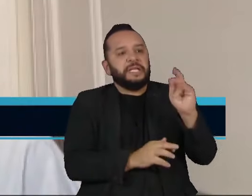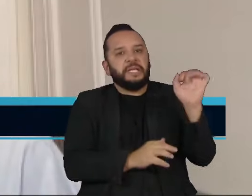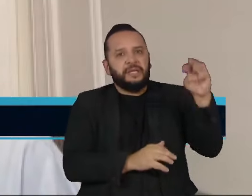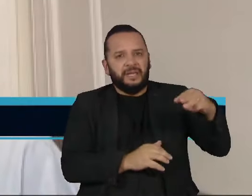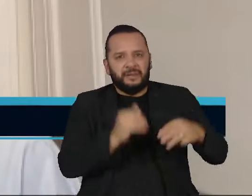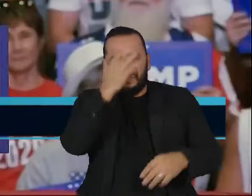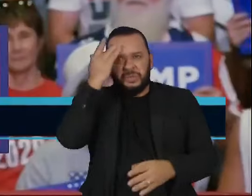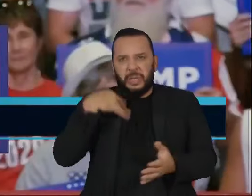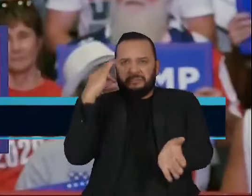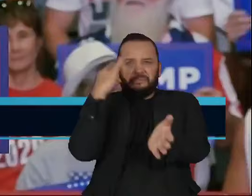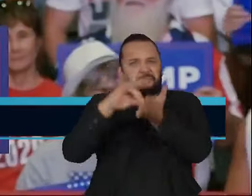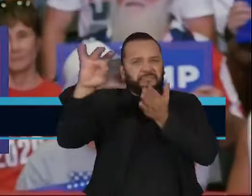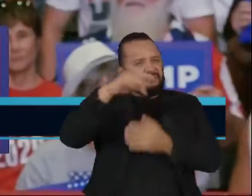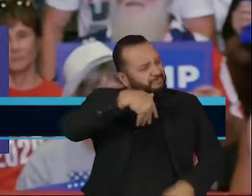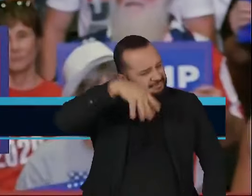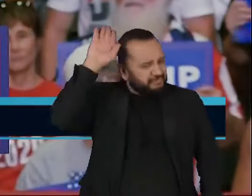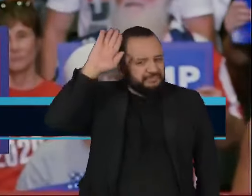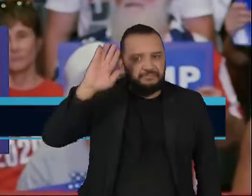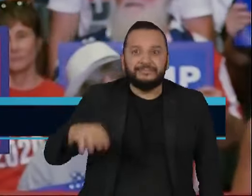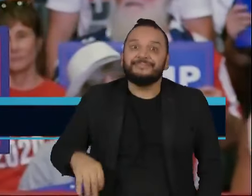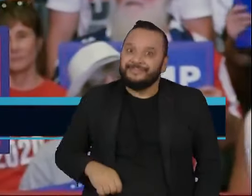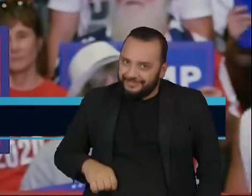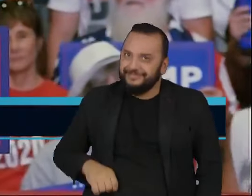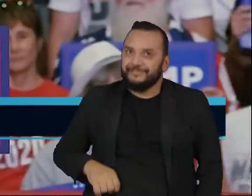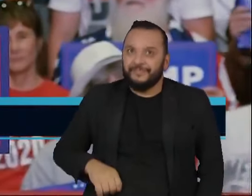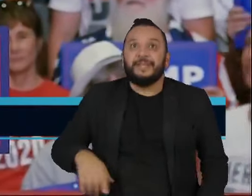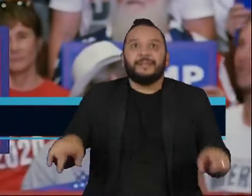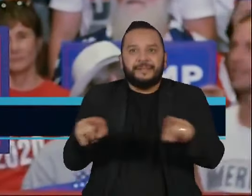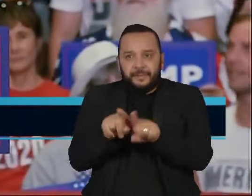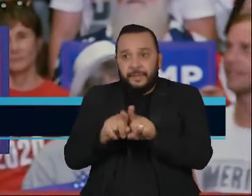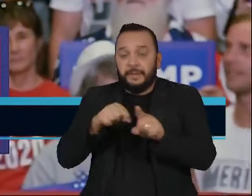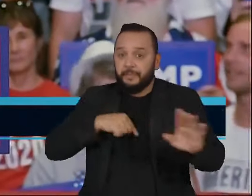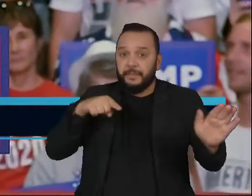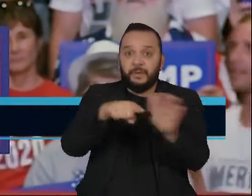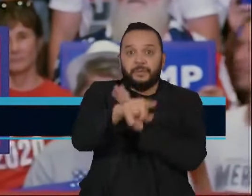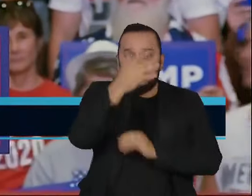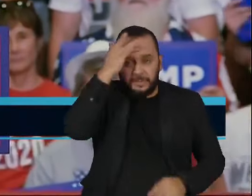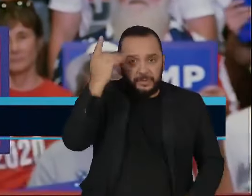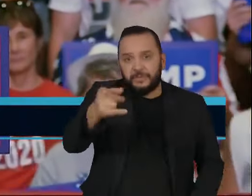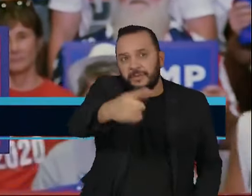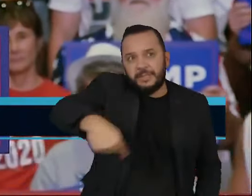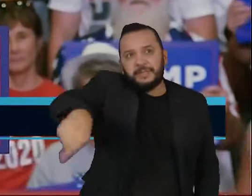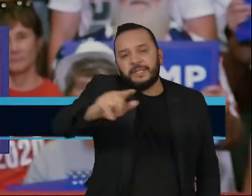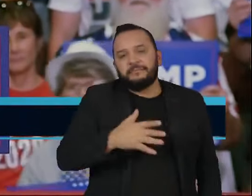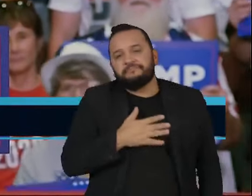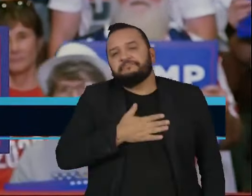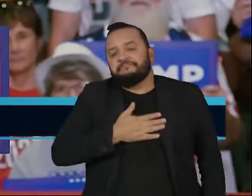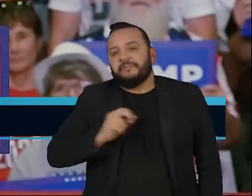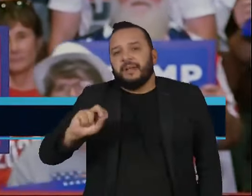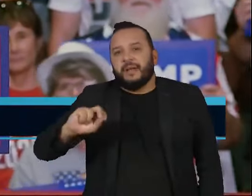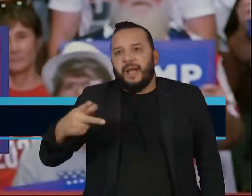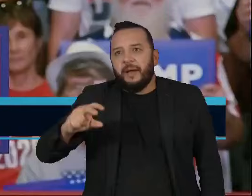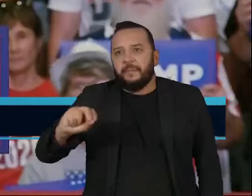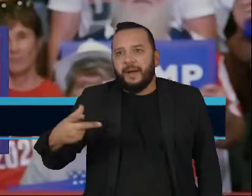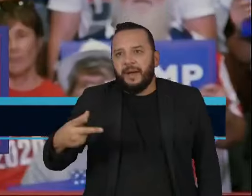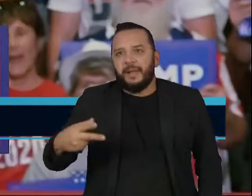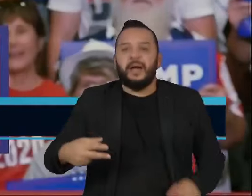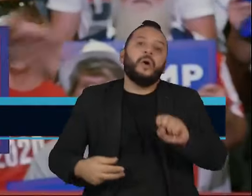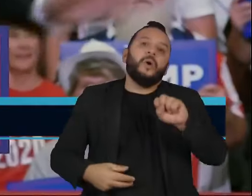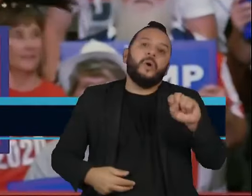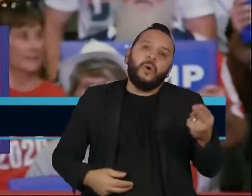independente, se afasta dele. E em tom de deboche, perguntou aos espectadores se preferiam Kamala Harris ou Joe